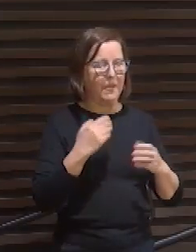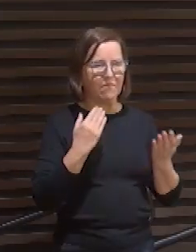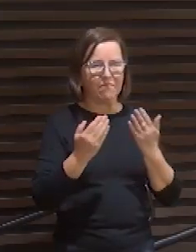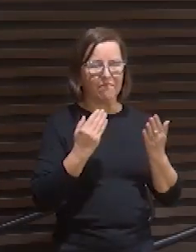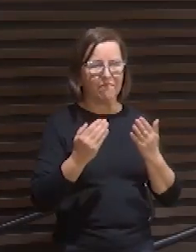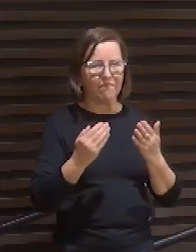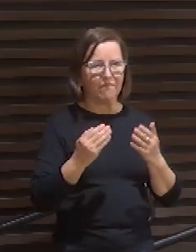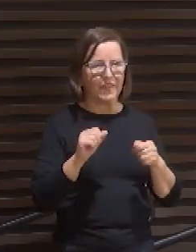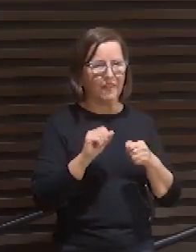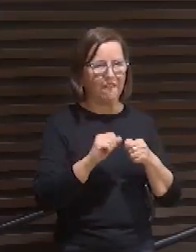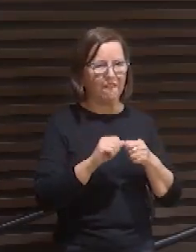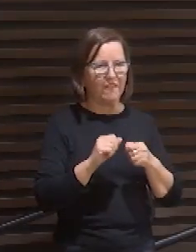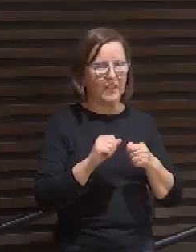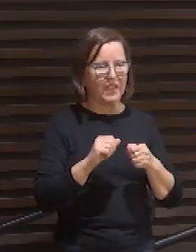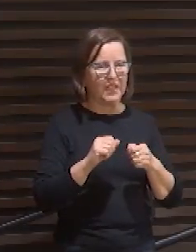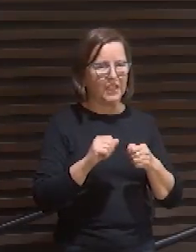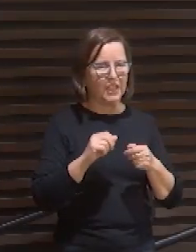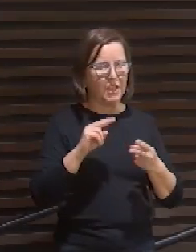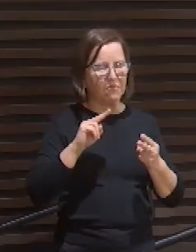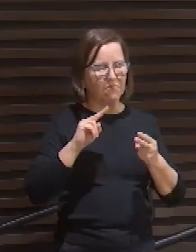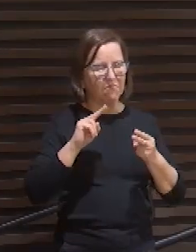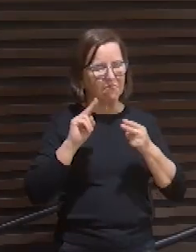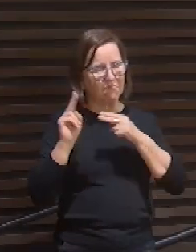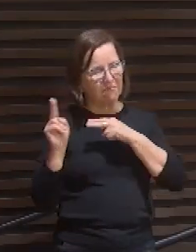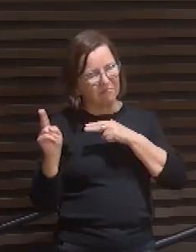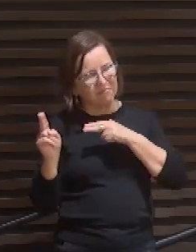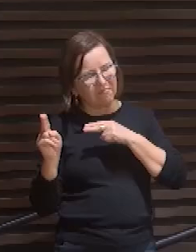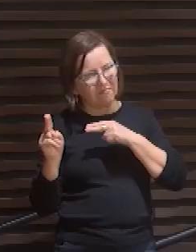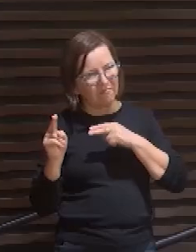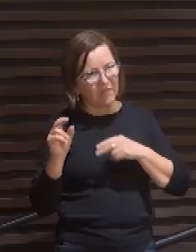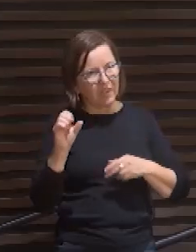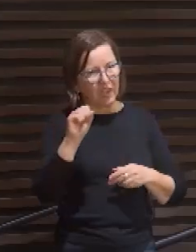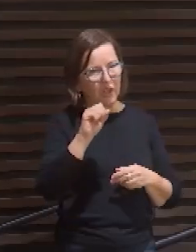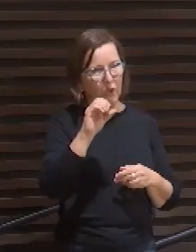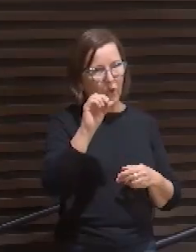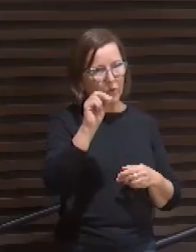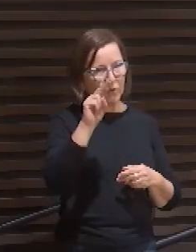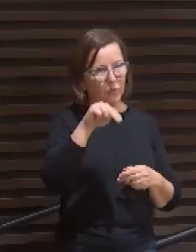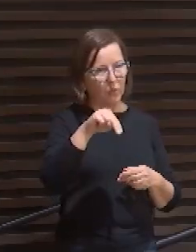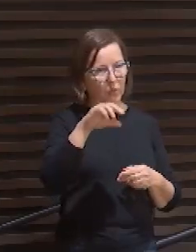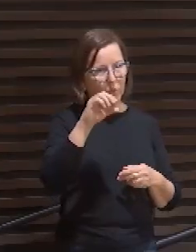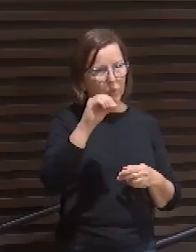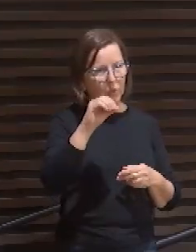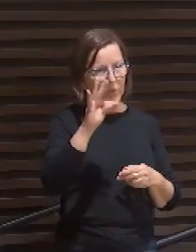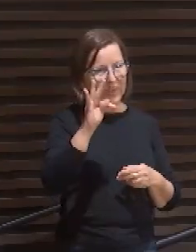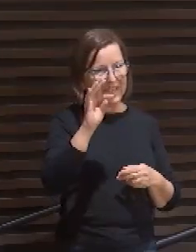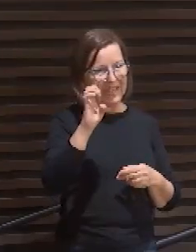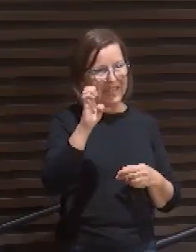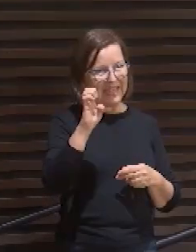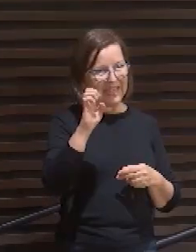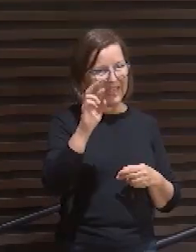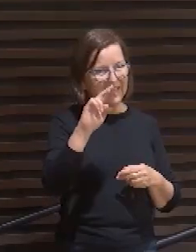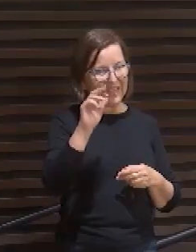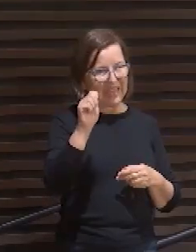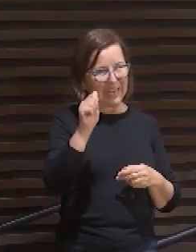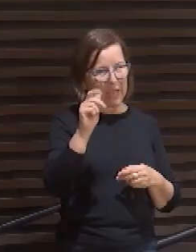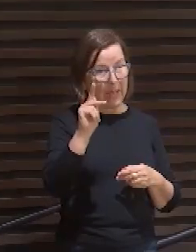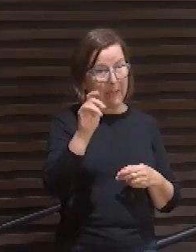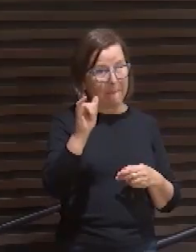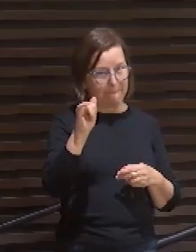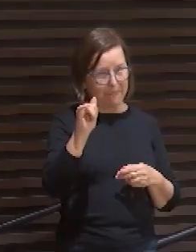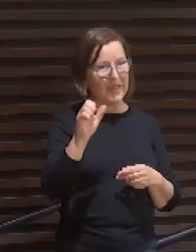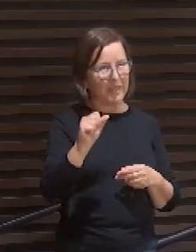sonoterapia, fez reuniões com pastores vários da cidade, orando por ele, e aquilo